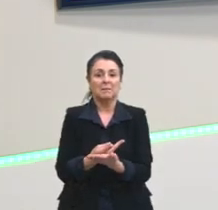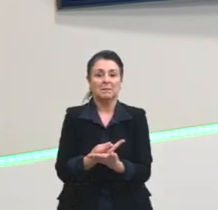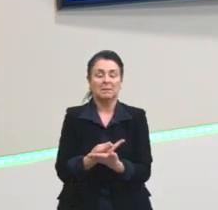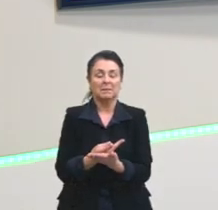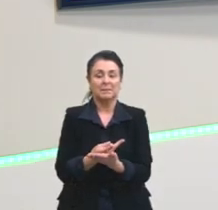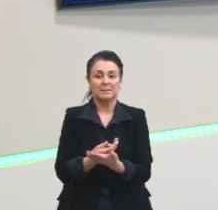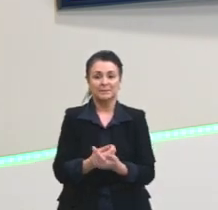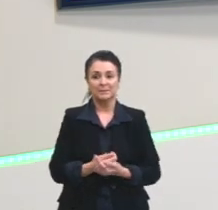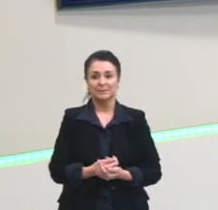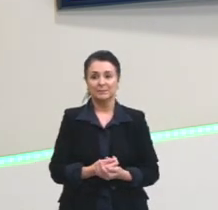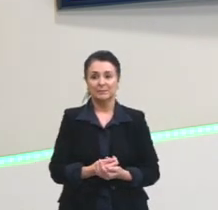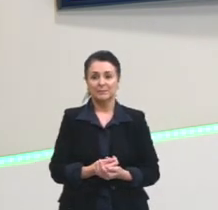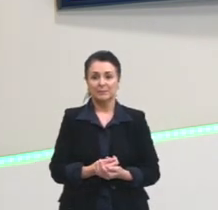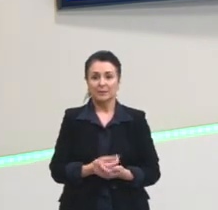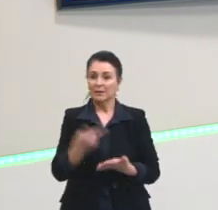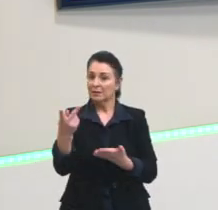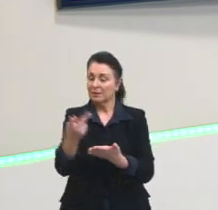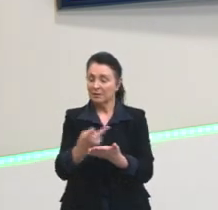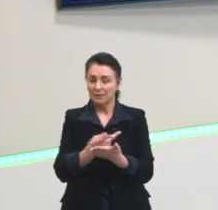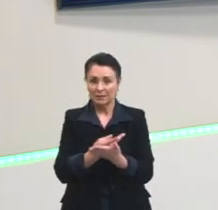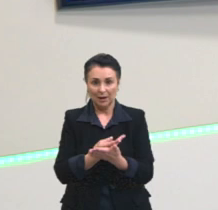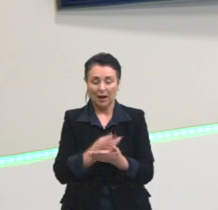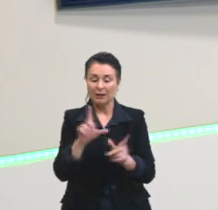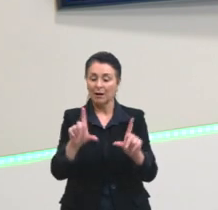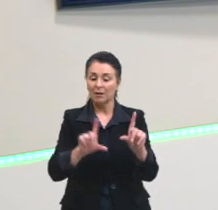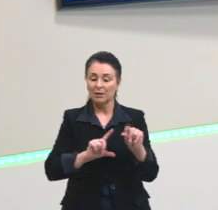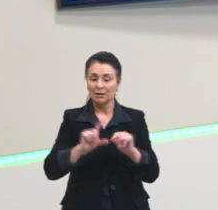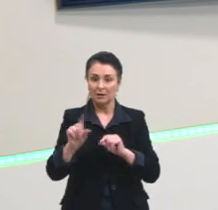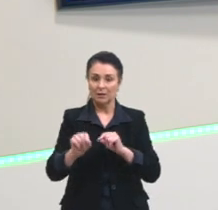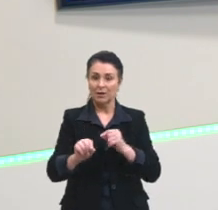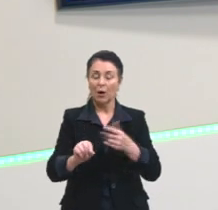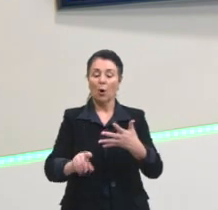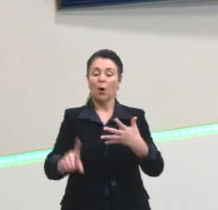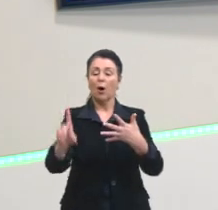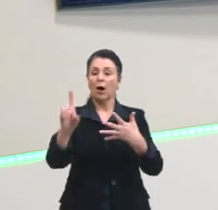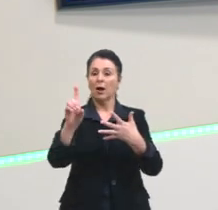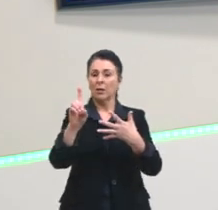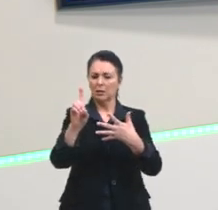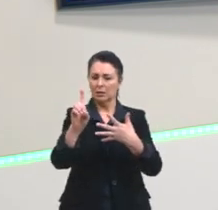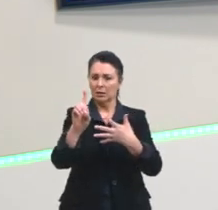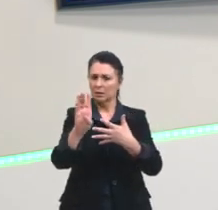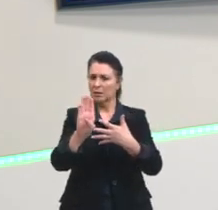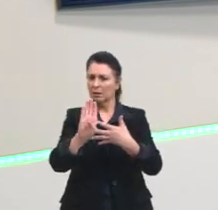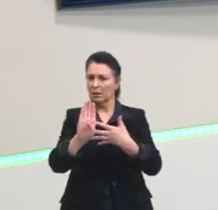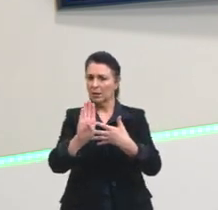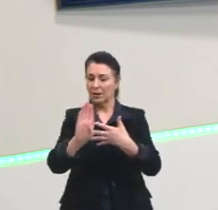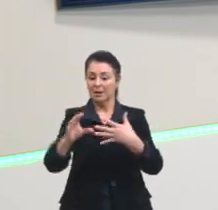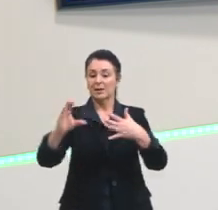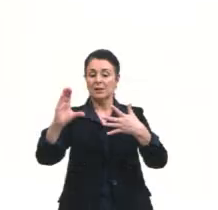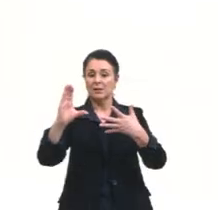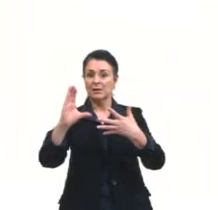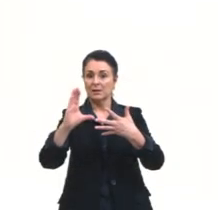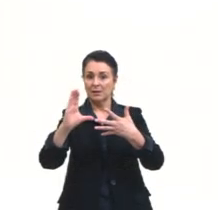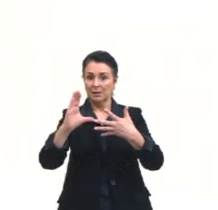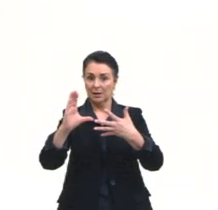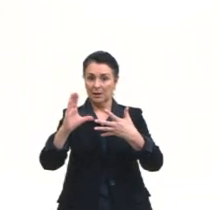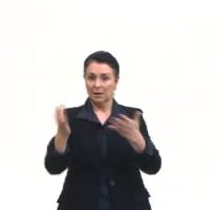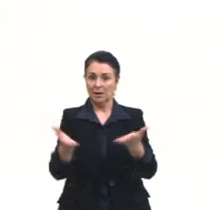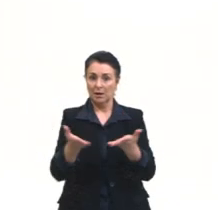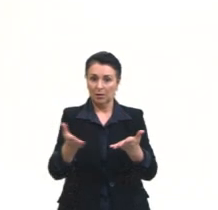esse espaçador aqui está errada é para ver está errada as letras e